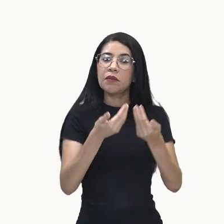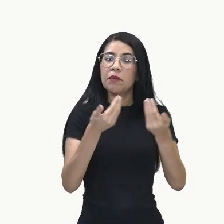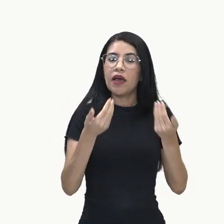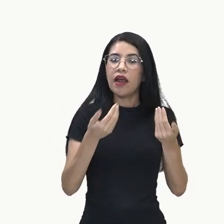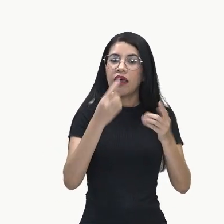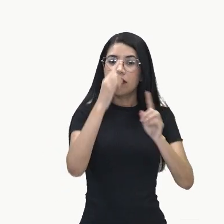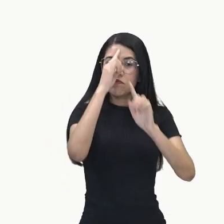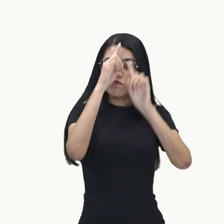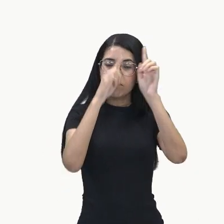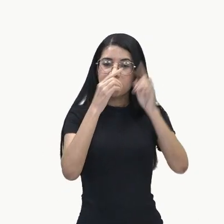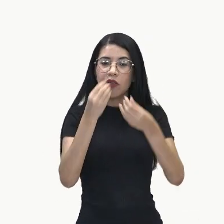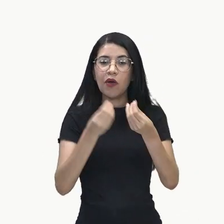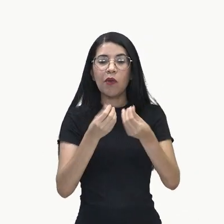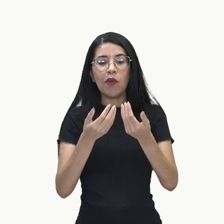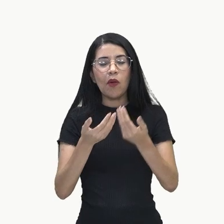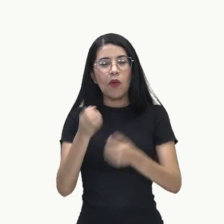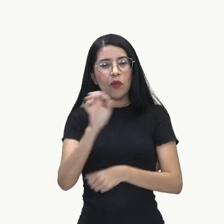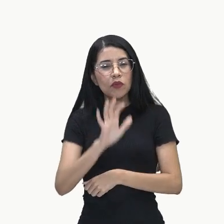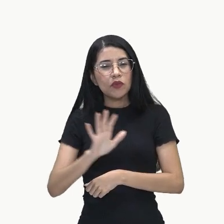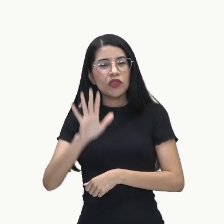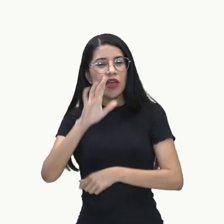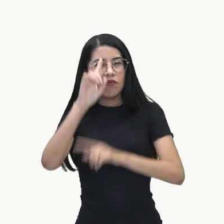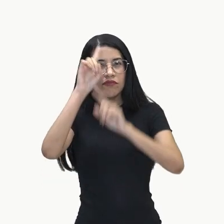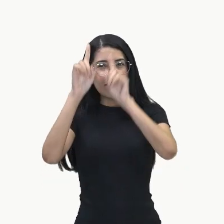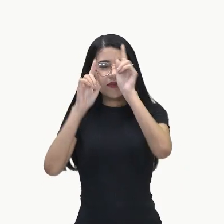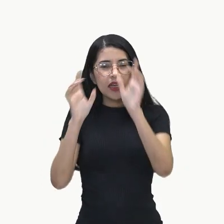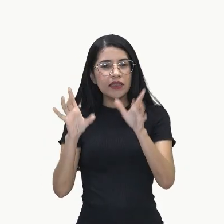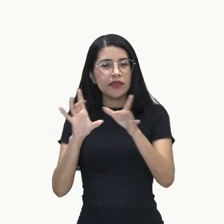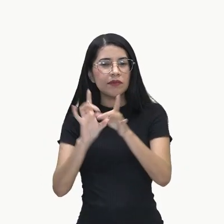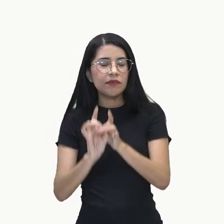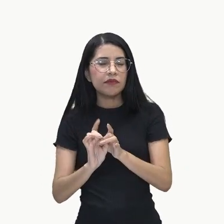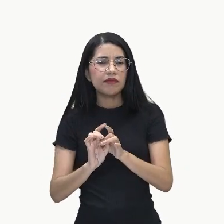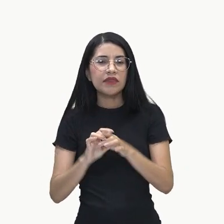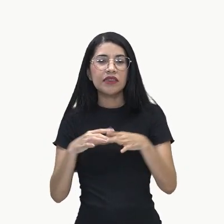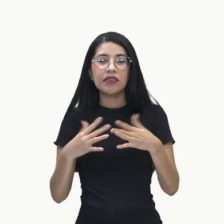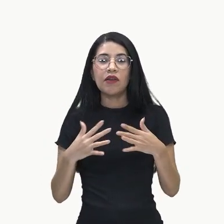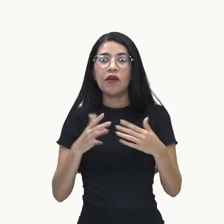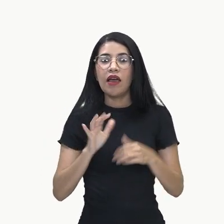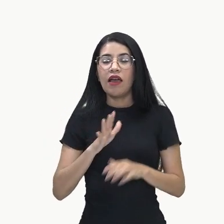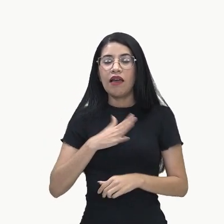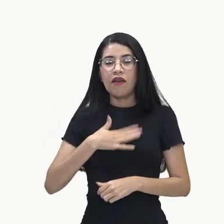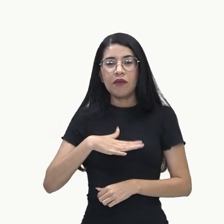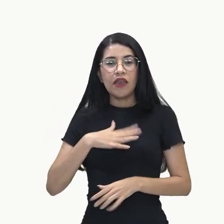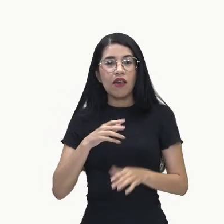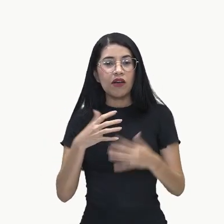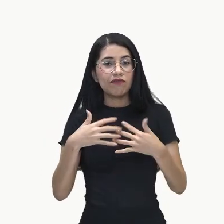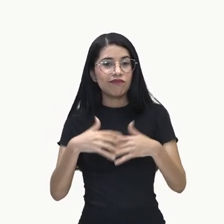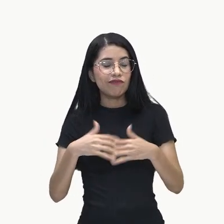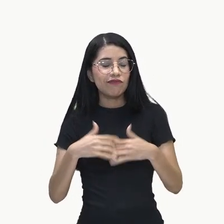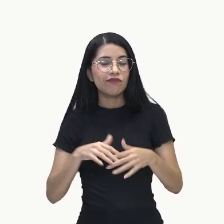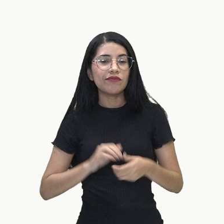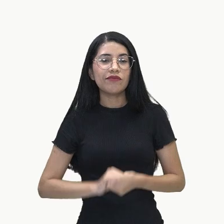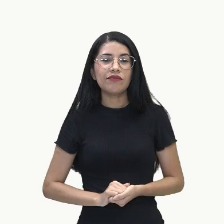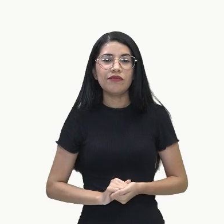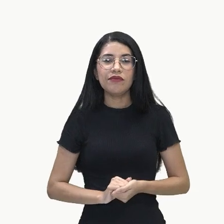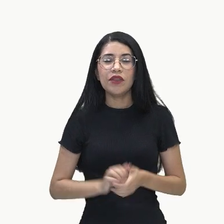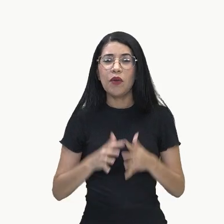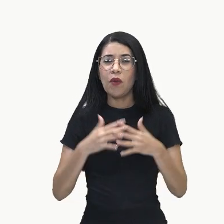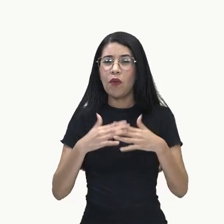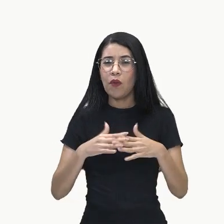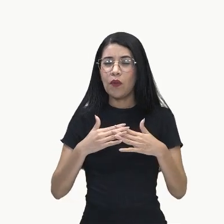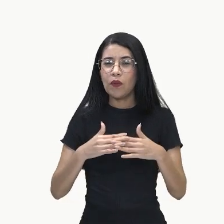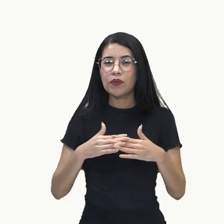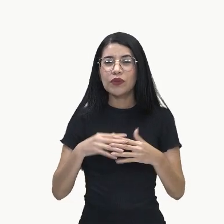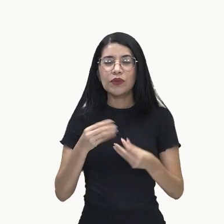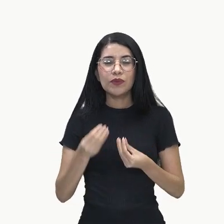das outras, formando ideias gerais. Eita, professor, o senhor confundiu agora a gente, pelo amor de Deus, né? Tá confuso agora a